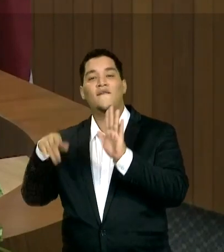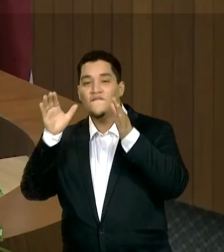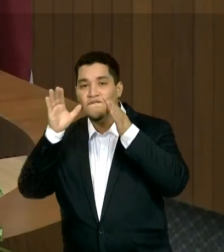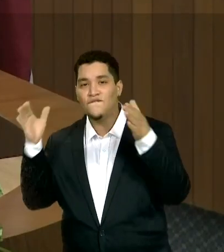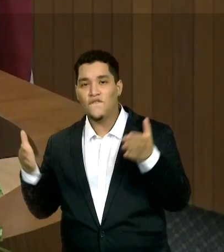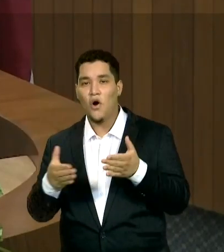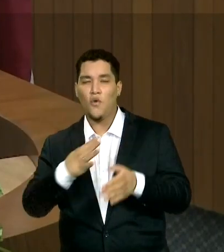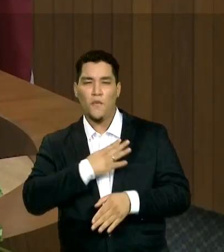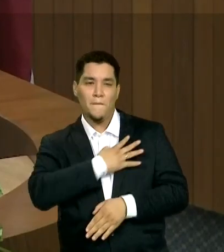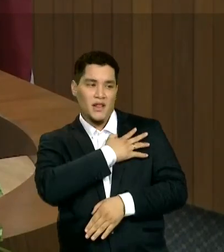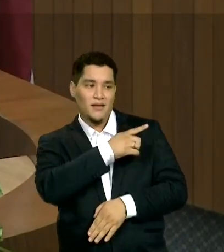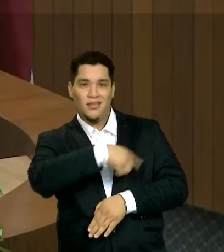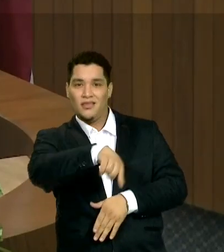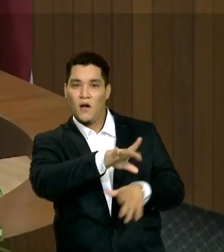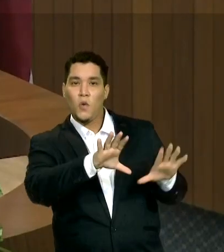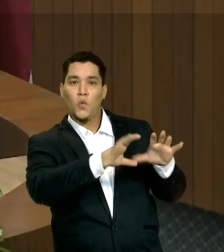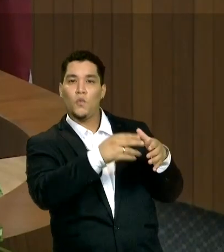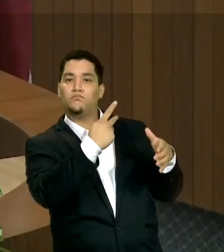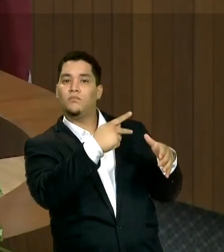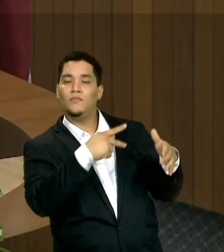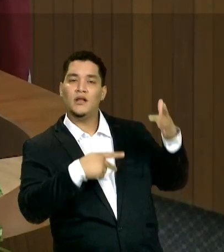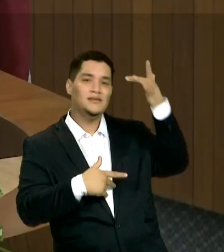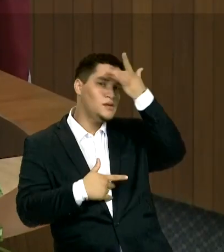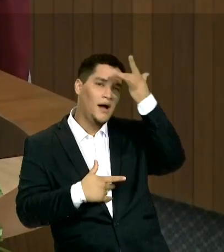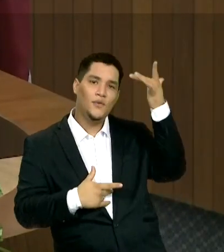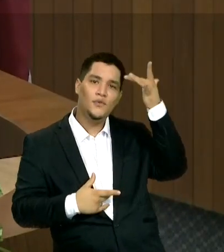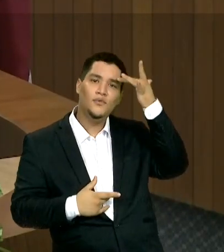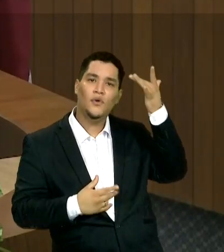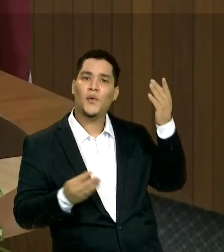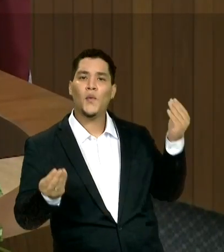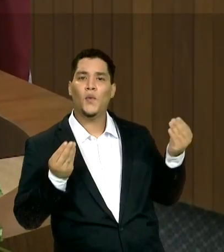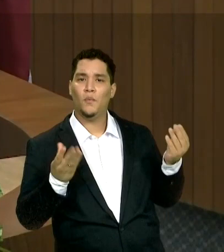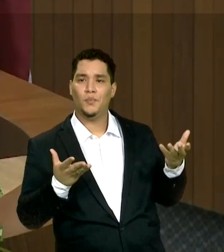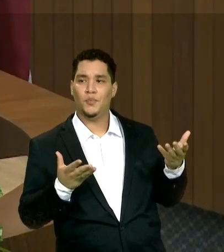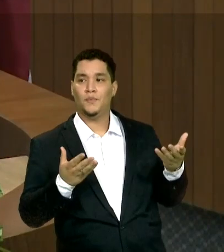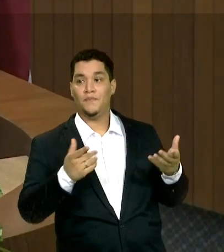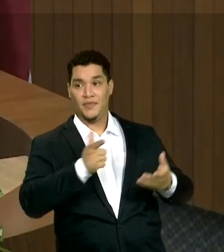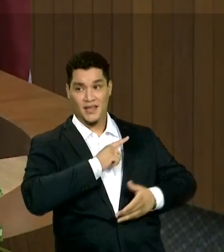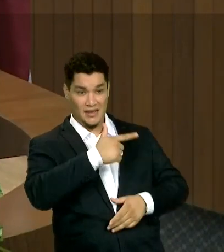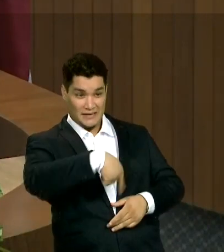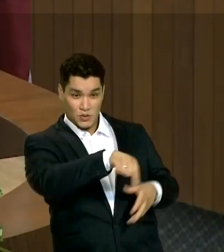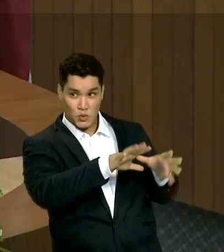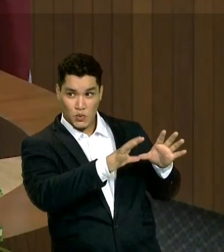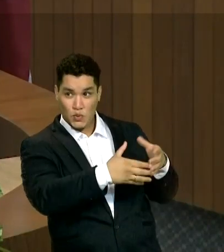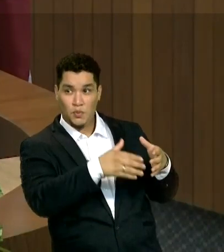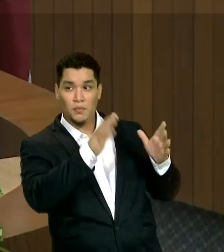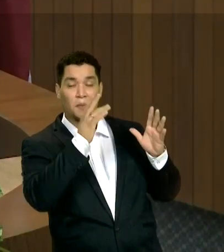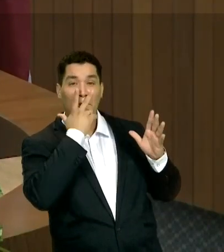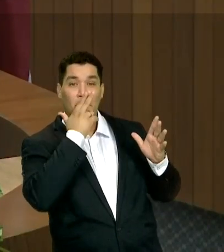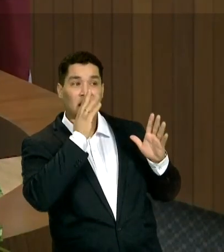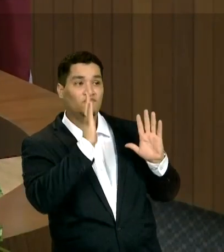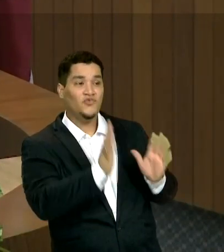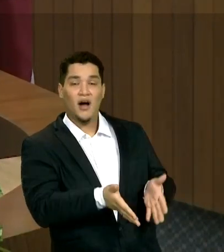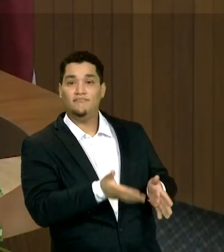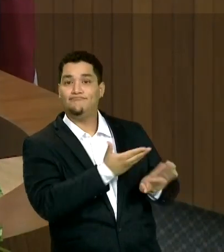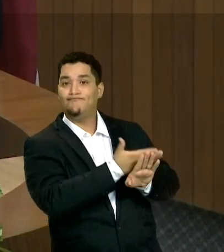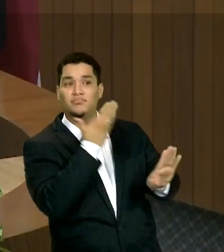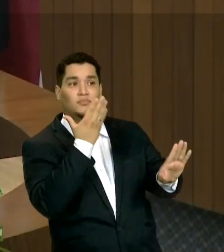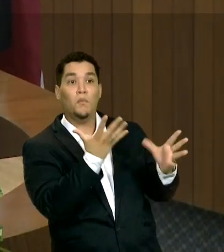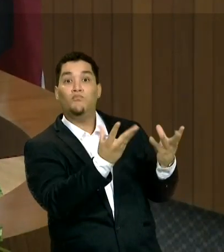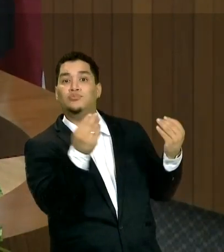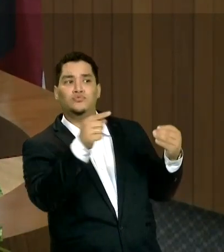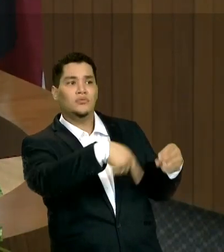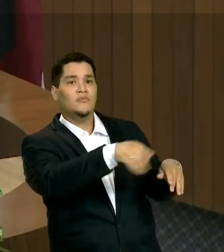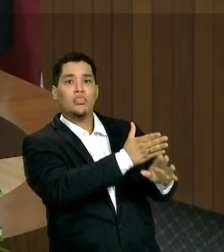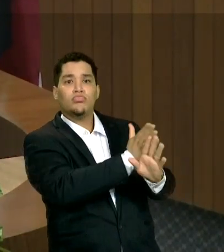do tamanho do adoecimento da nossa tropa, nós precisamos saber quantos policiais estão afastados para tratamentos psiquiátricos e pensar uma